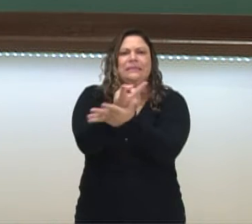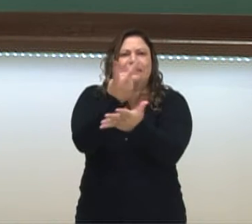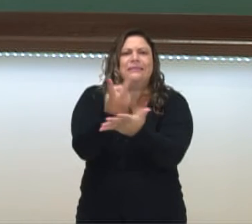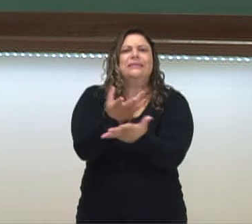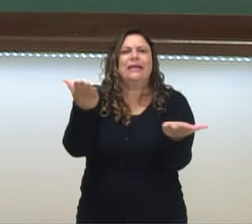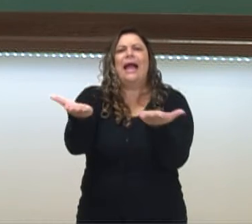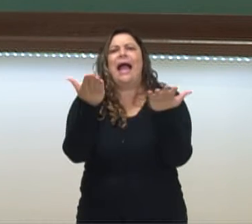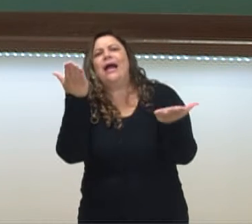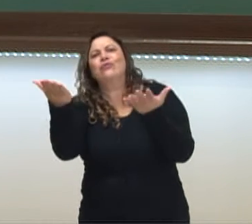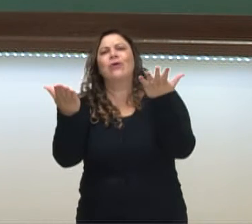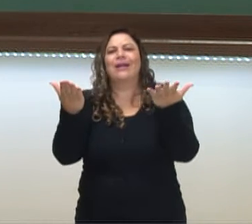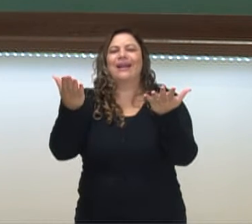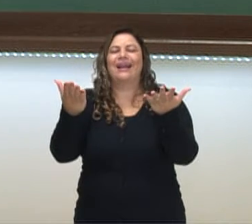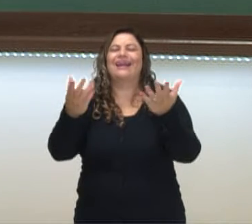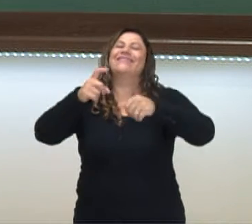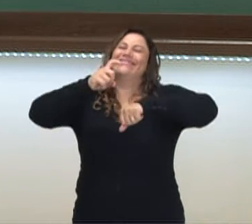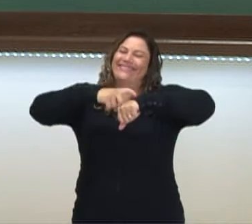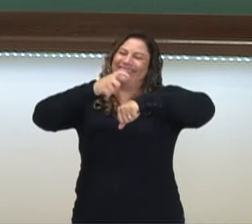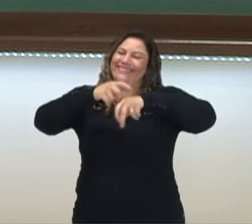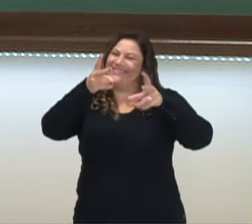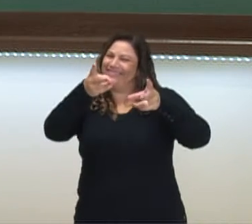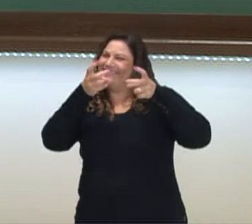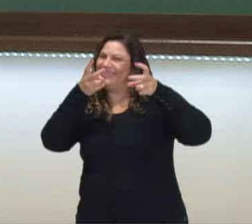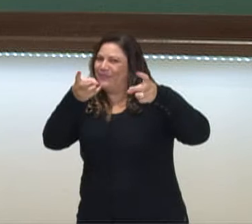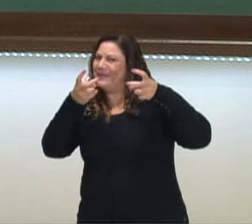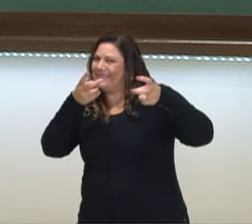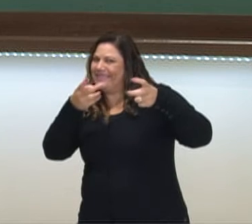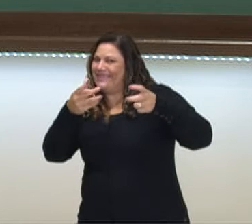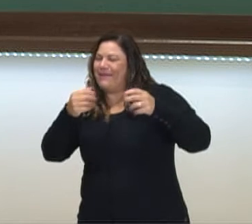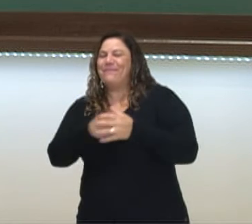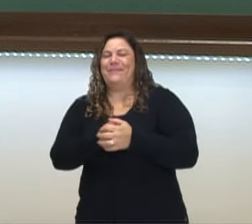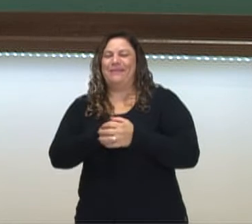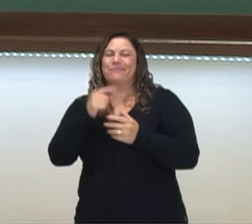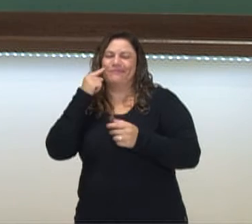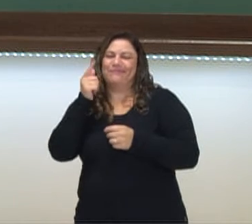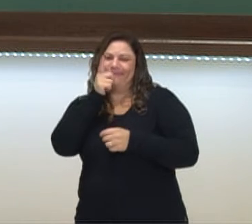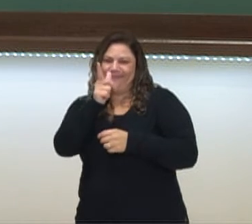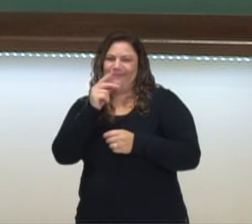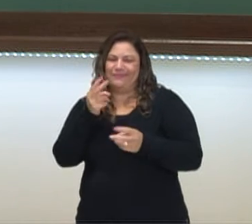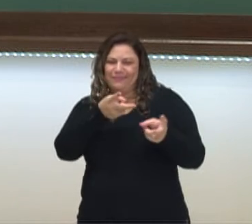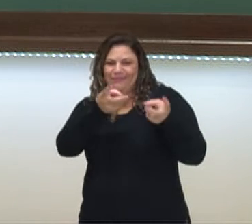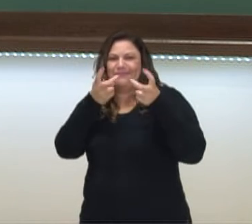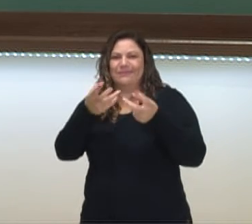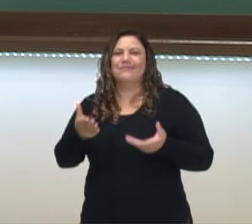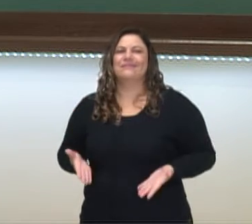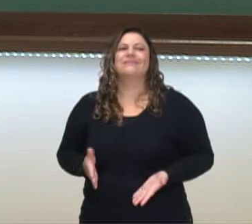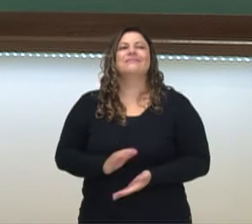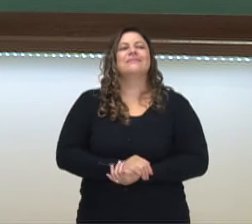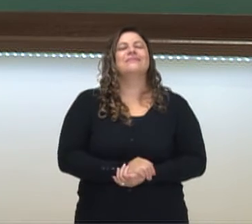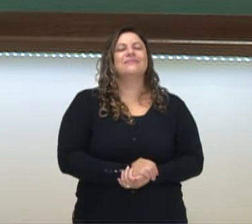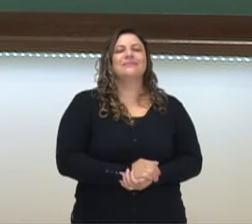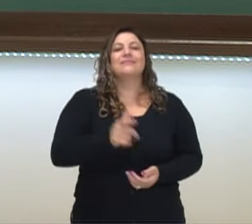errado. Mas ainda bem que deu tempo de perceber. A sua mensagem mental chegou até mim. Tá bom? Vamos resolver o próximo.